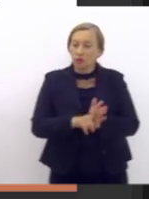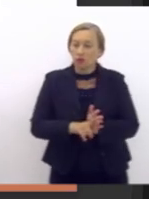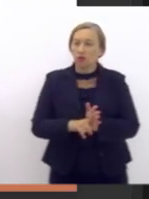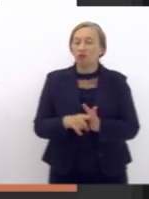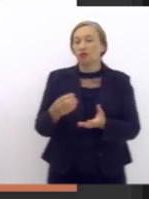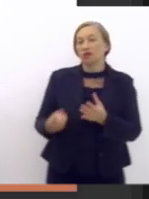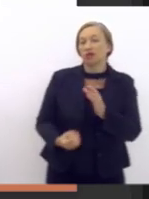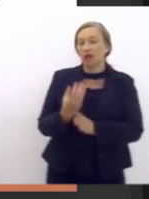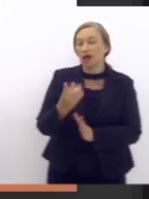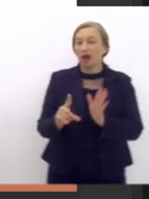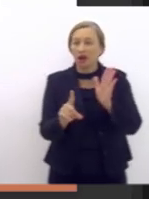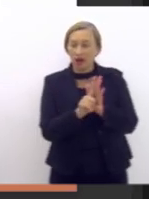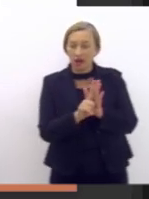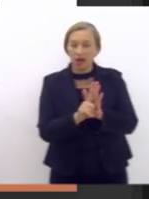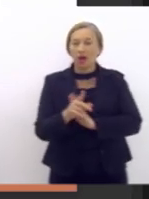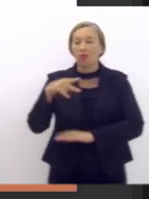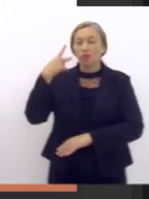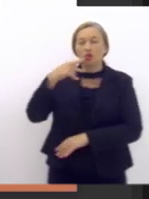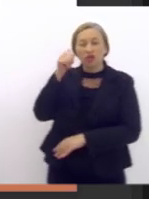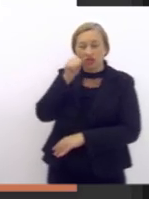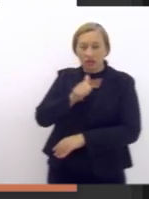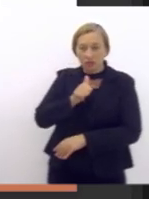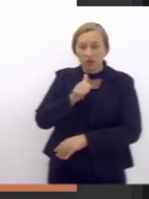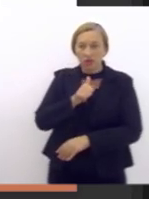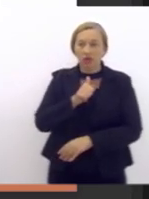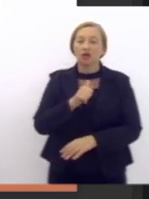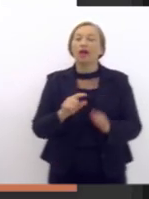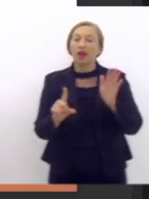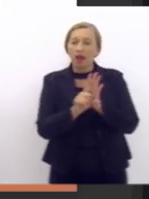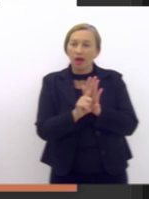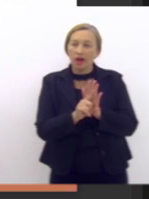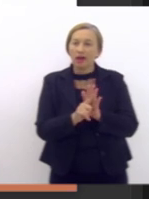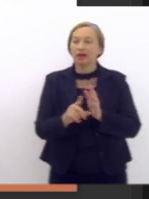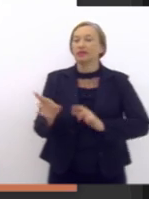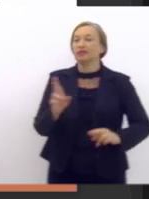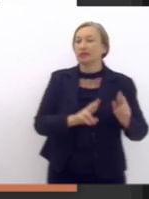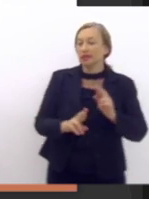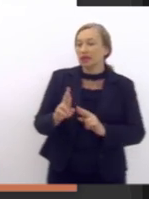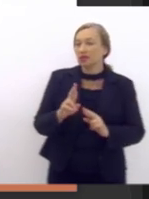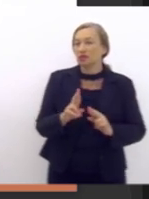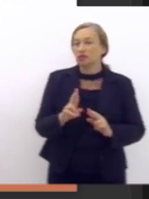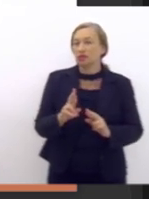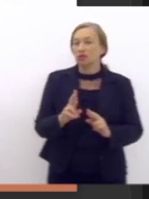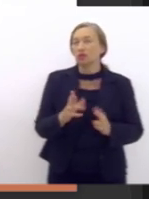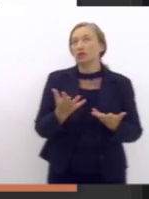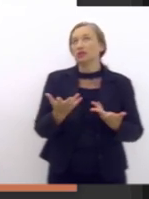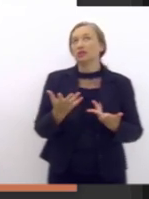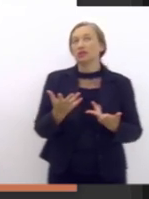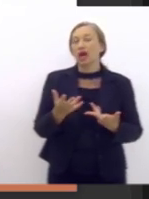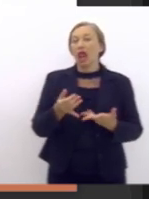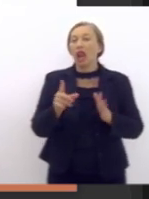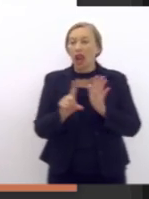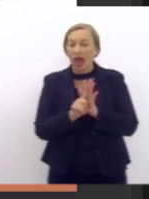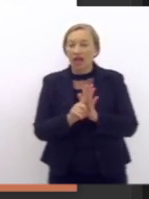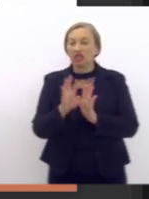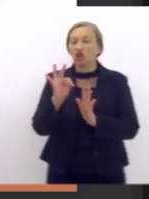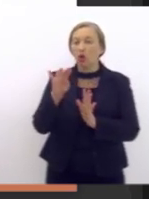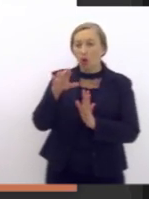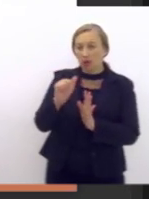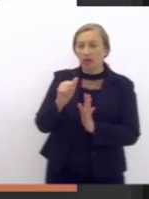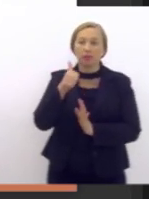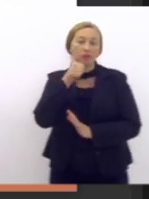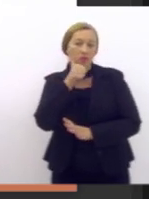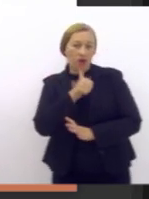relacionadas à participação política da mulher, leis relacionadas a ações afirmativas, como, por exemplo, leis de cotas para as